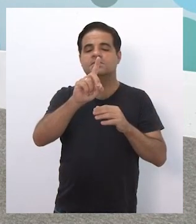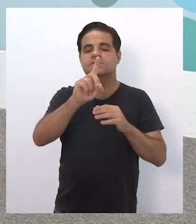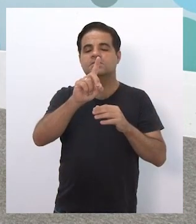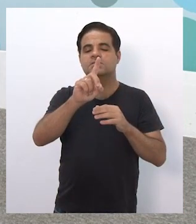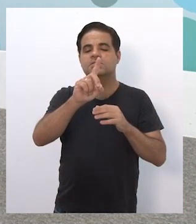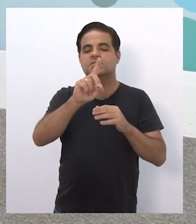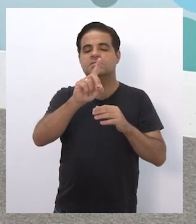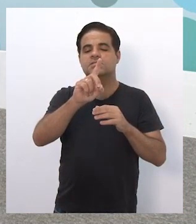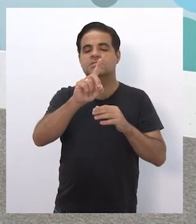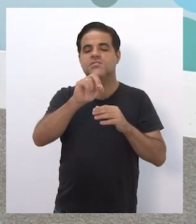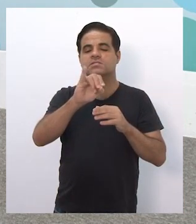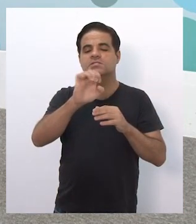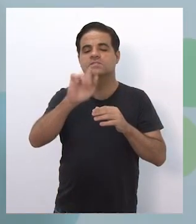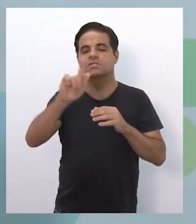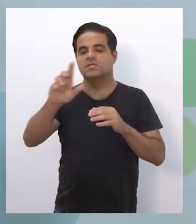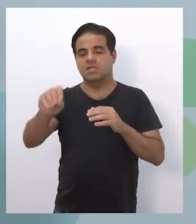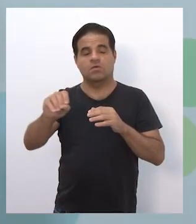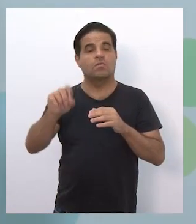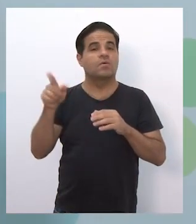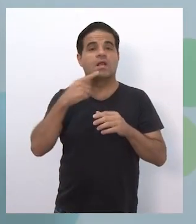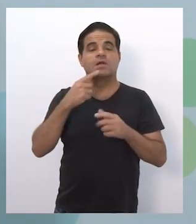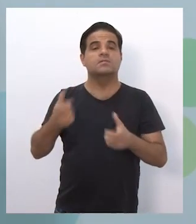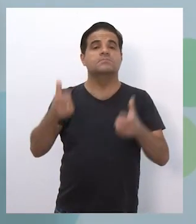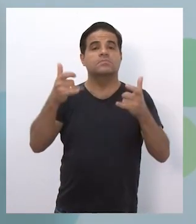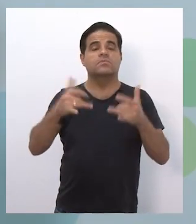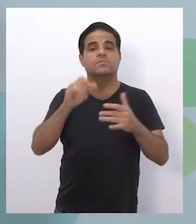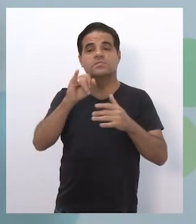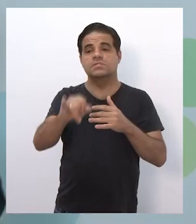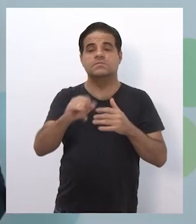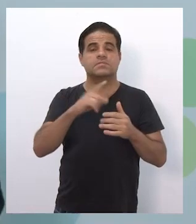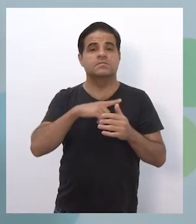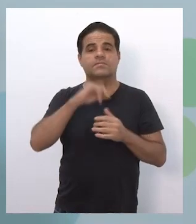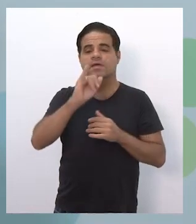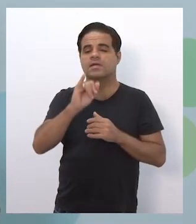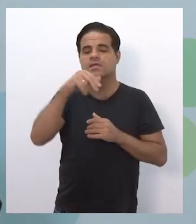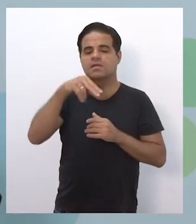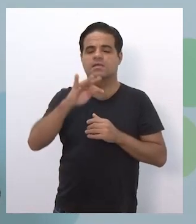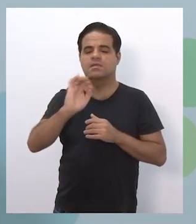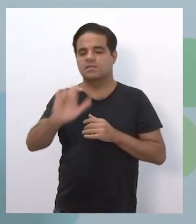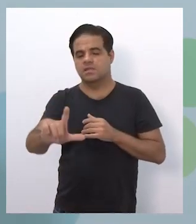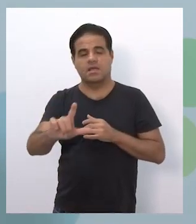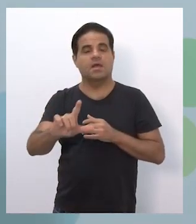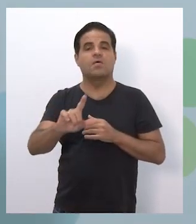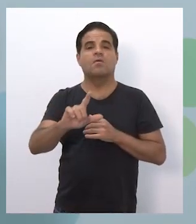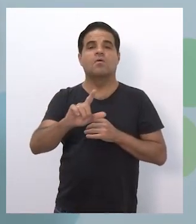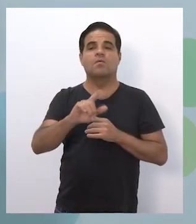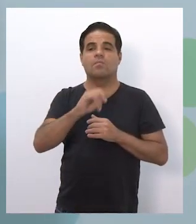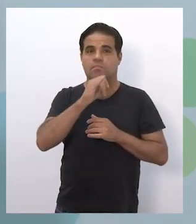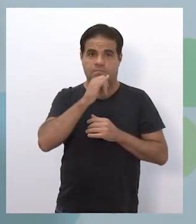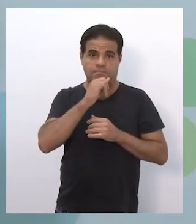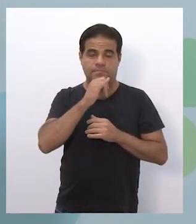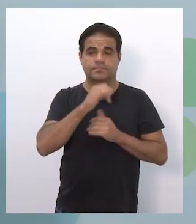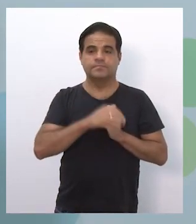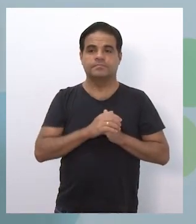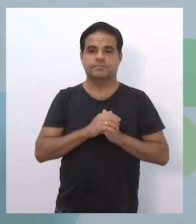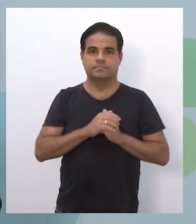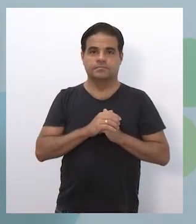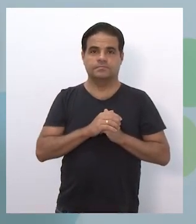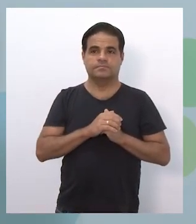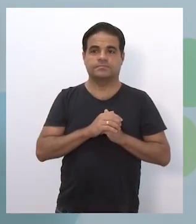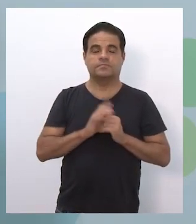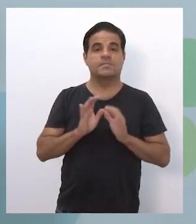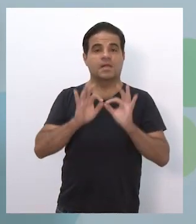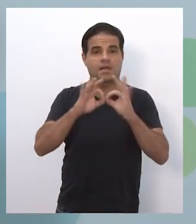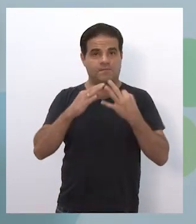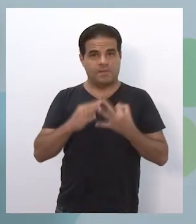interessante o que o Rodrigo falou, é assim, se você tiver um Intel, por exemplo, né, processador Intel, a